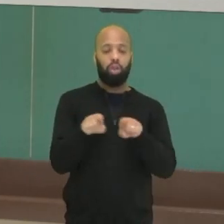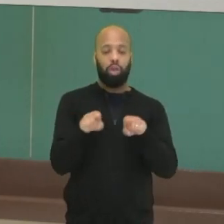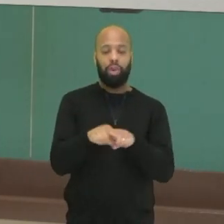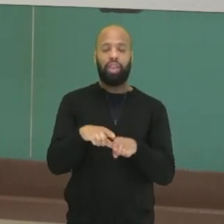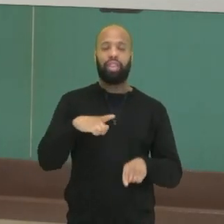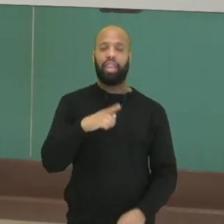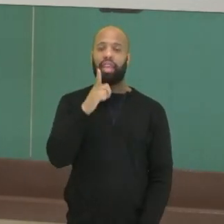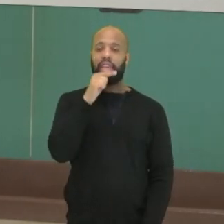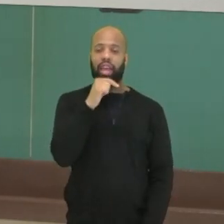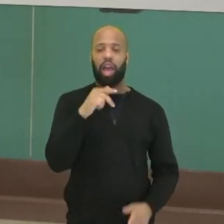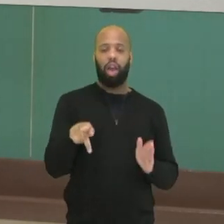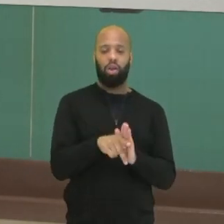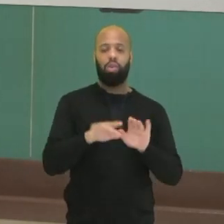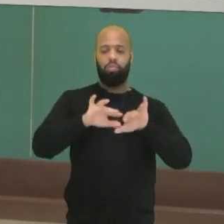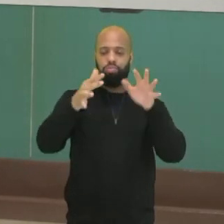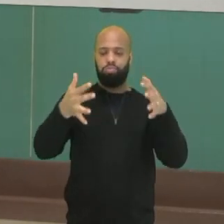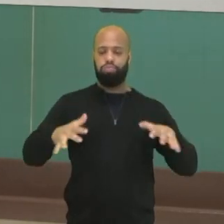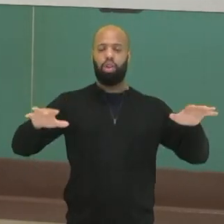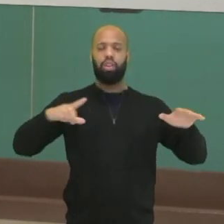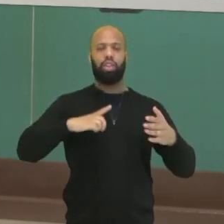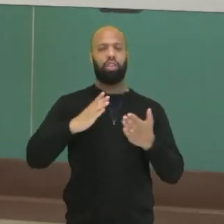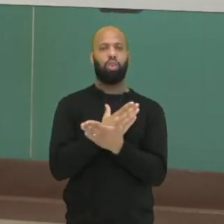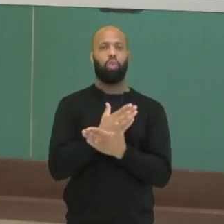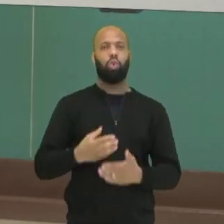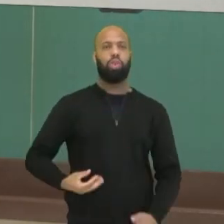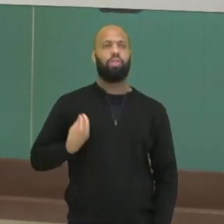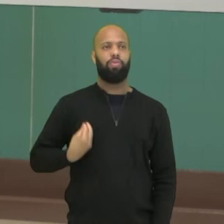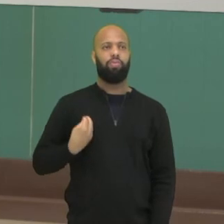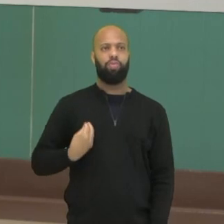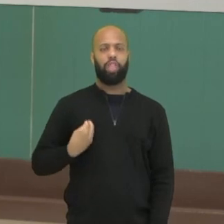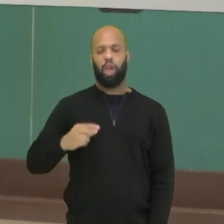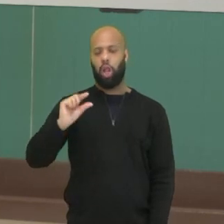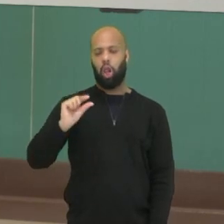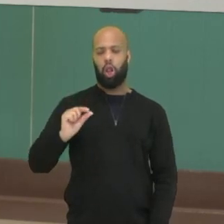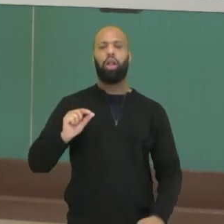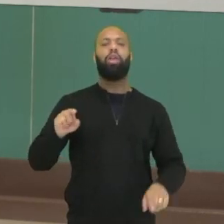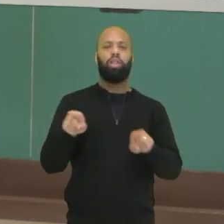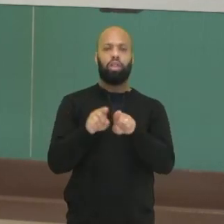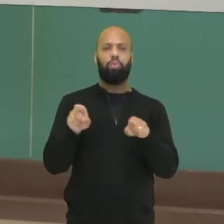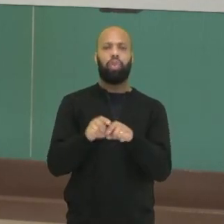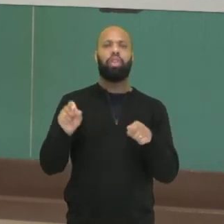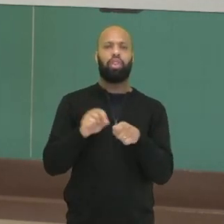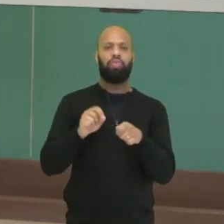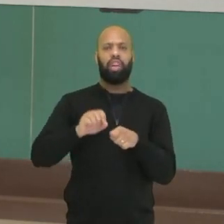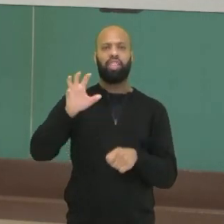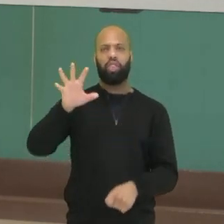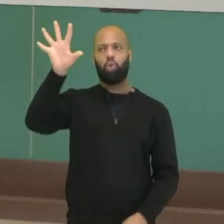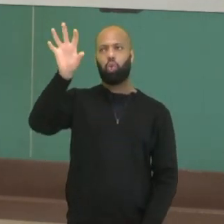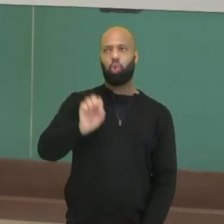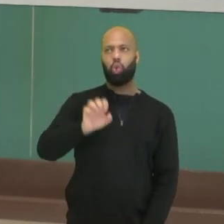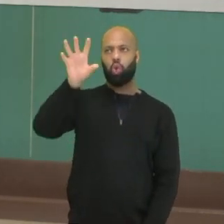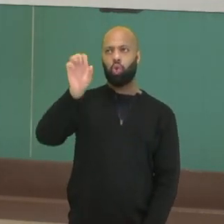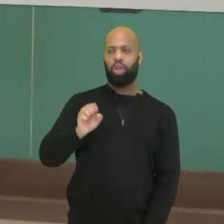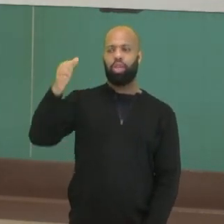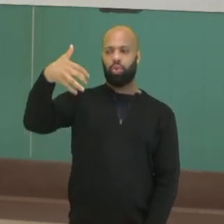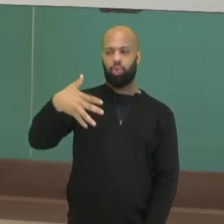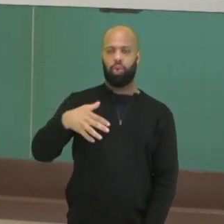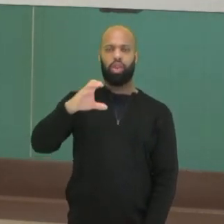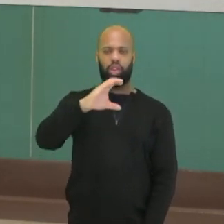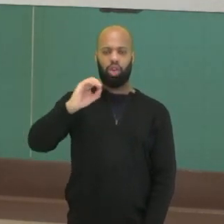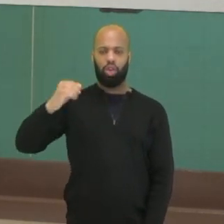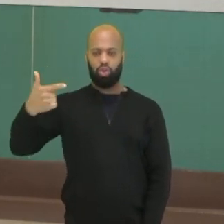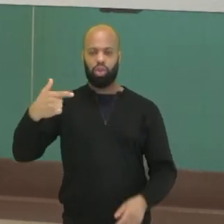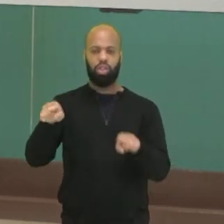água doce também. Existem organismos também, micro-organismos fotossintetizantes, que também fazem, contribuem, né,